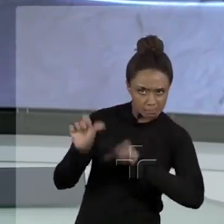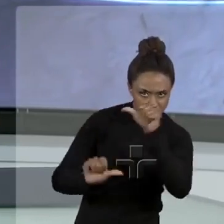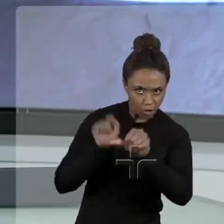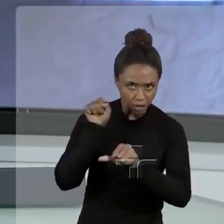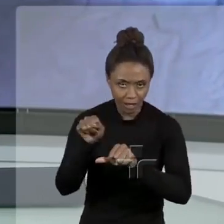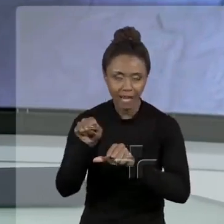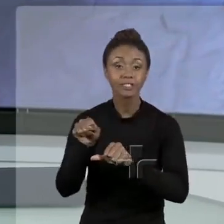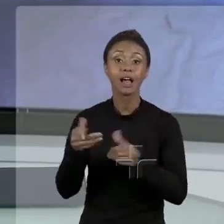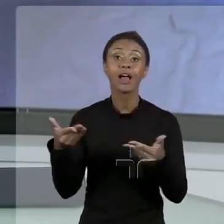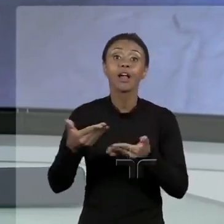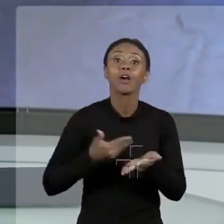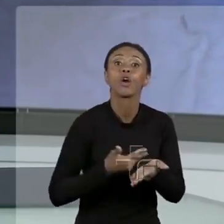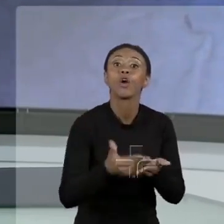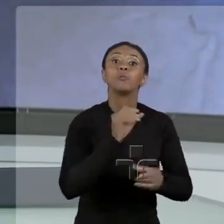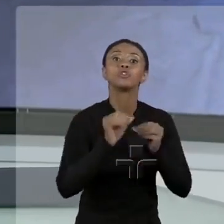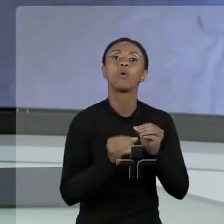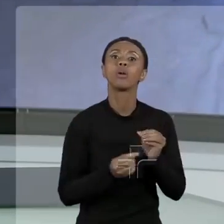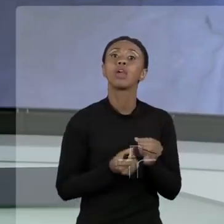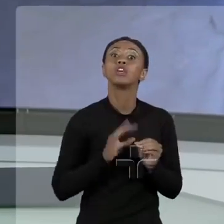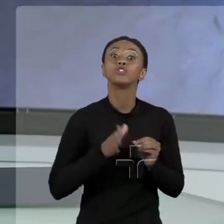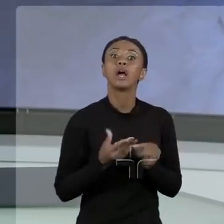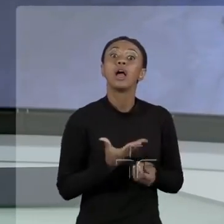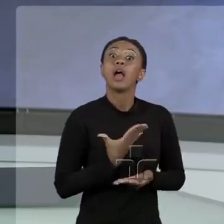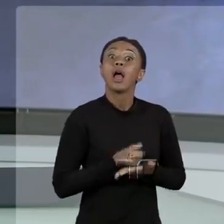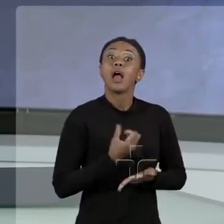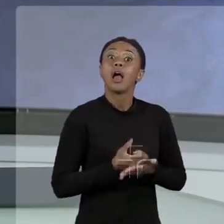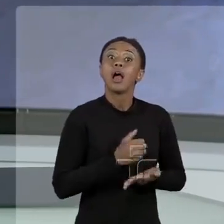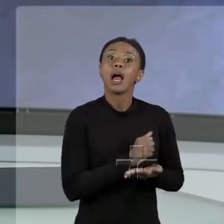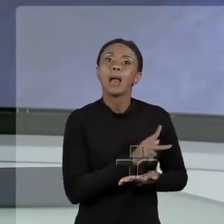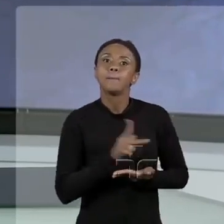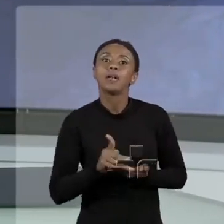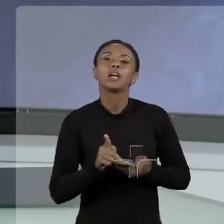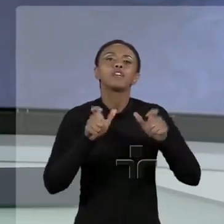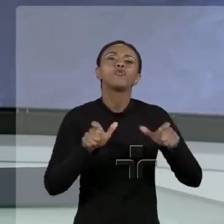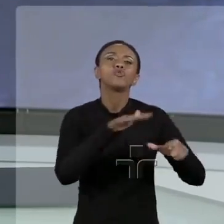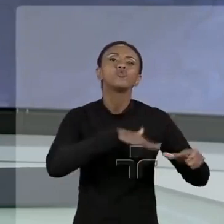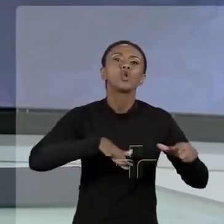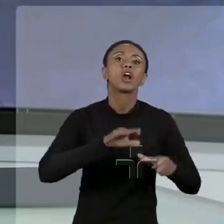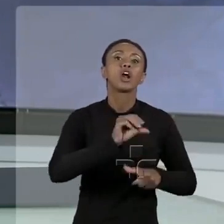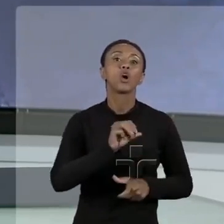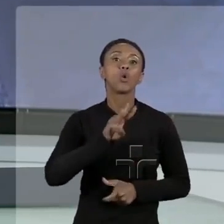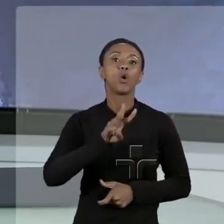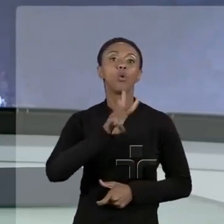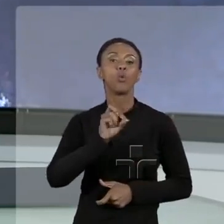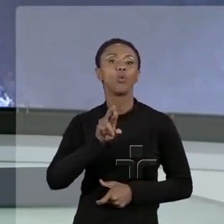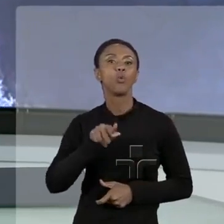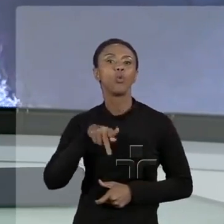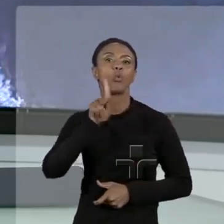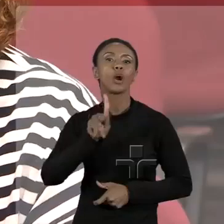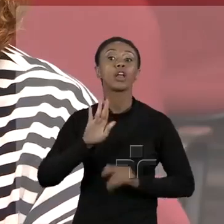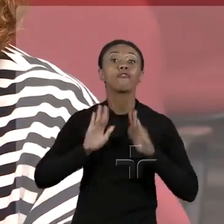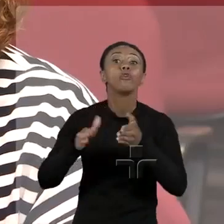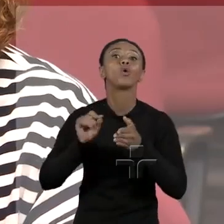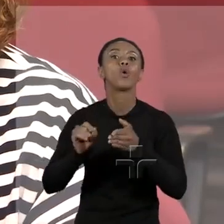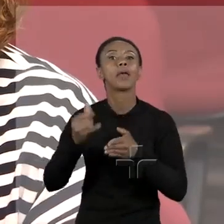premissa, começam a surgir aplicativos de emprego e espaços de coworking destinados aos mais